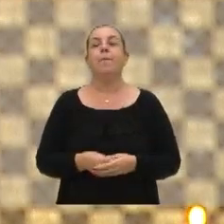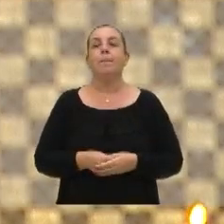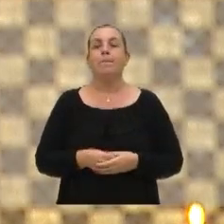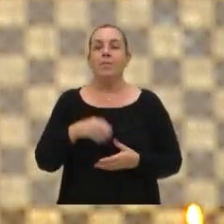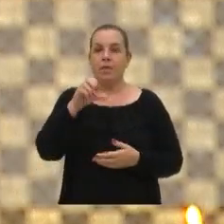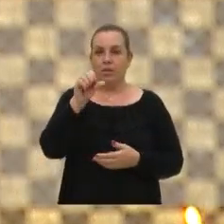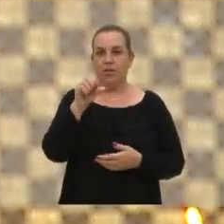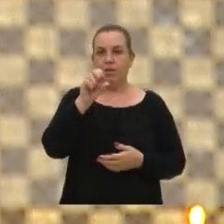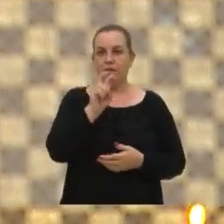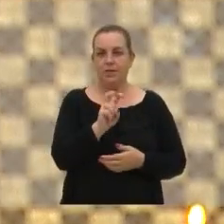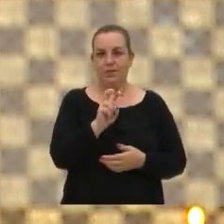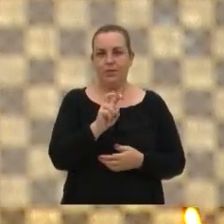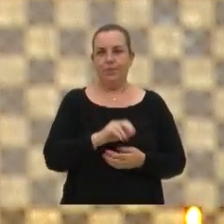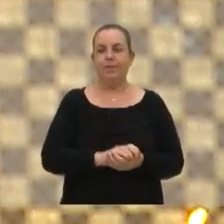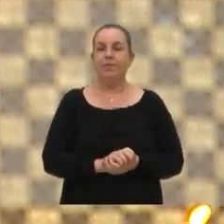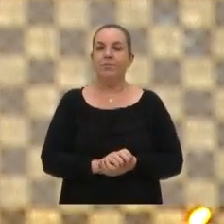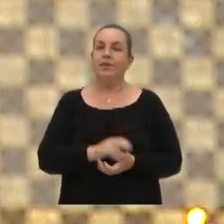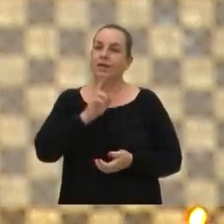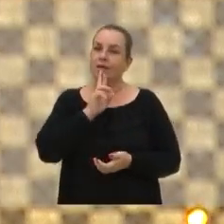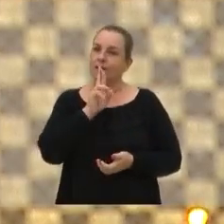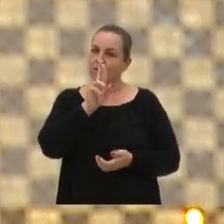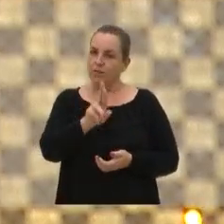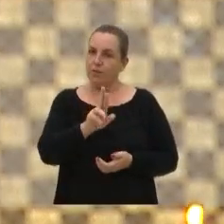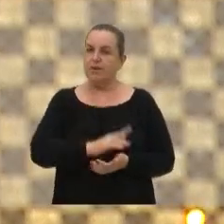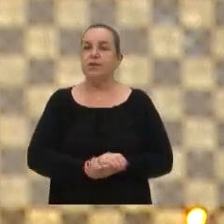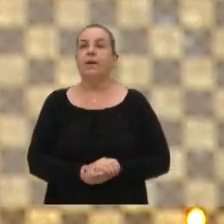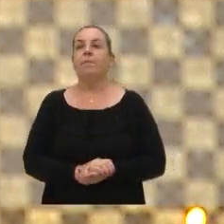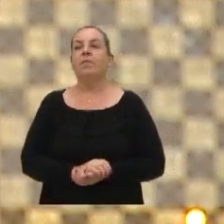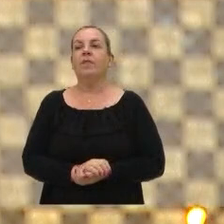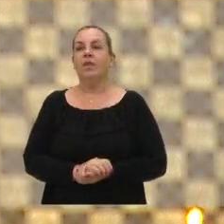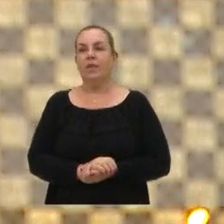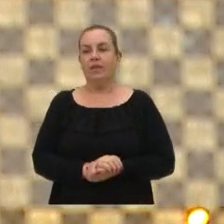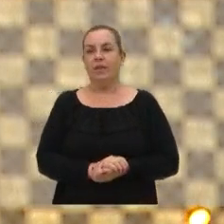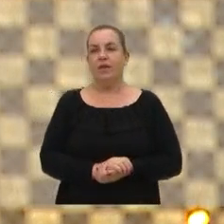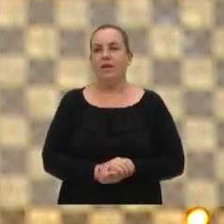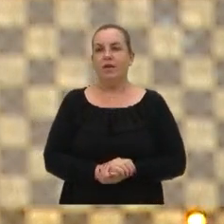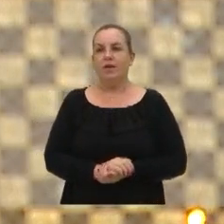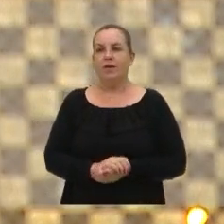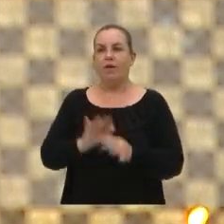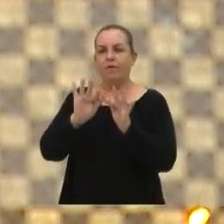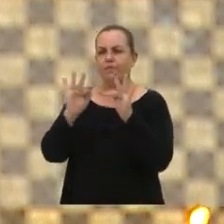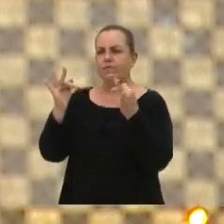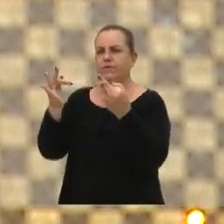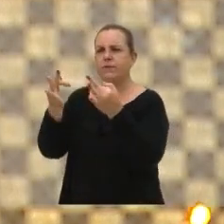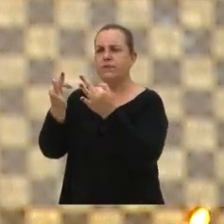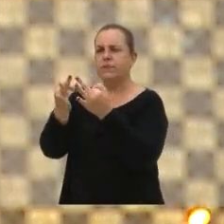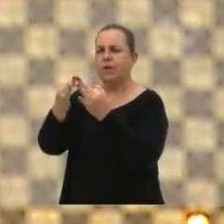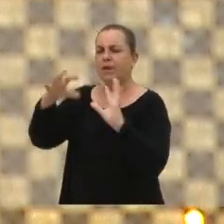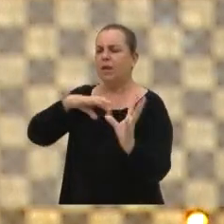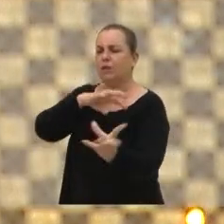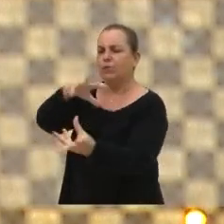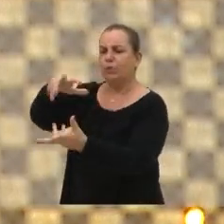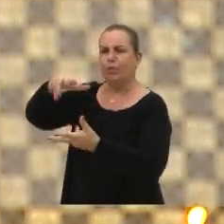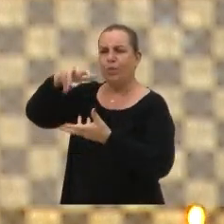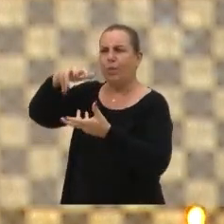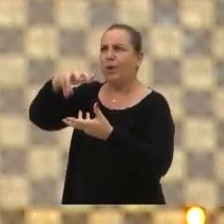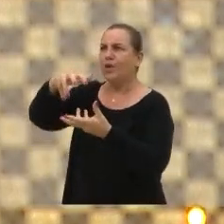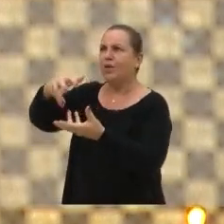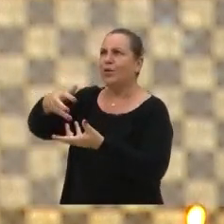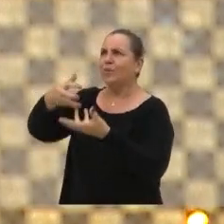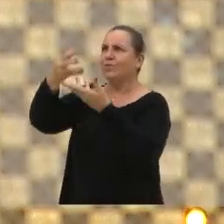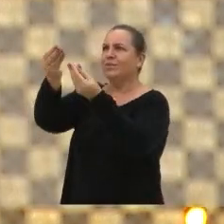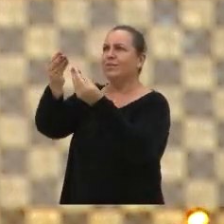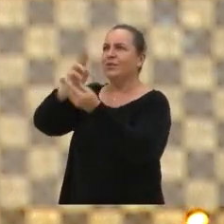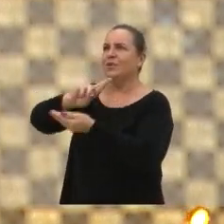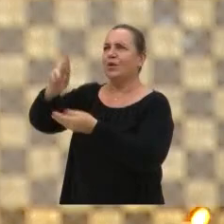Salmo 95, que tem por antífona: ó família das nações, dai ao Senhor